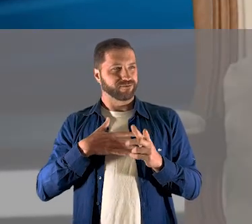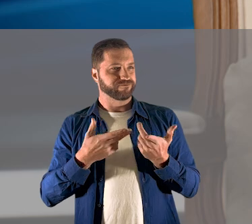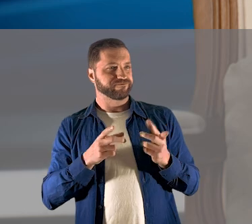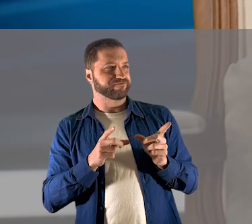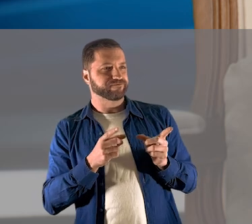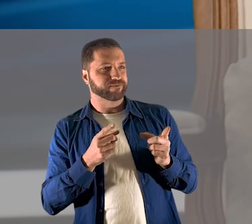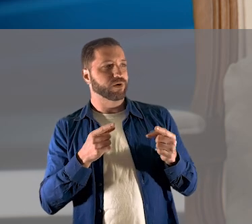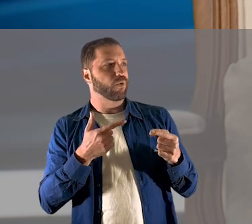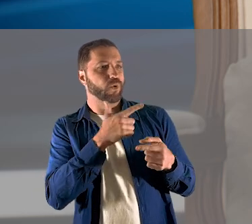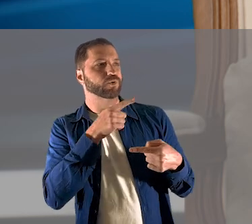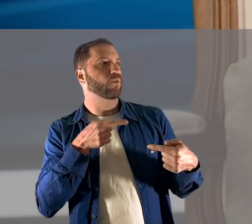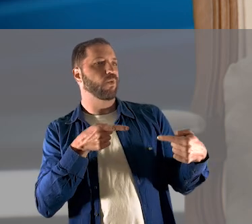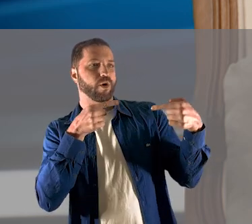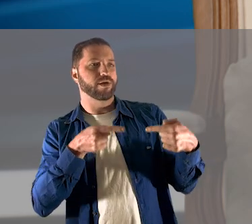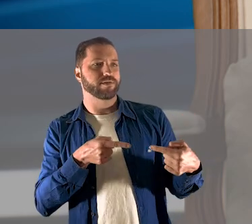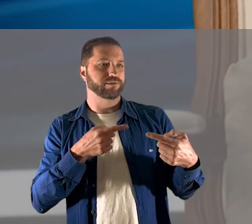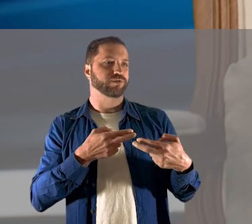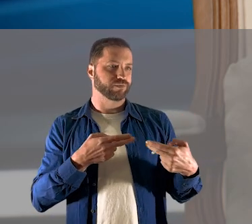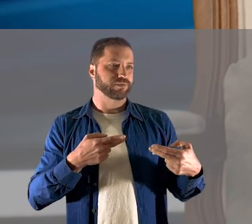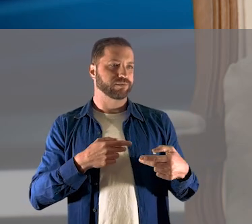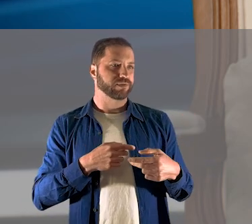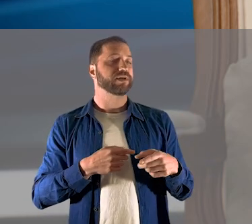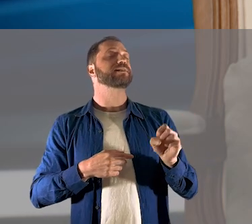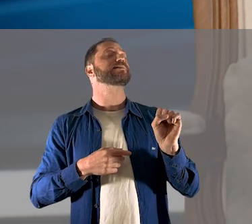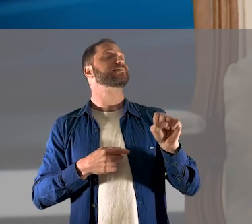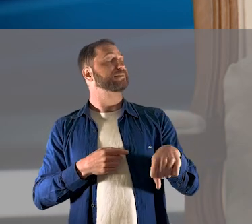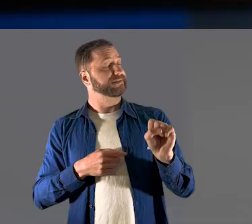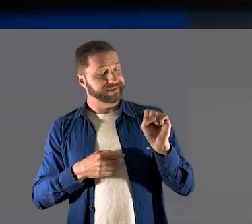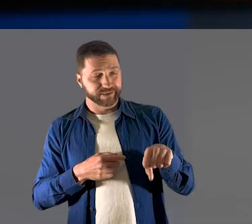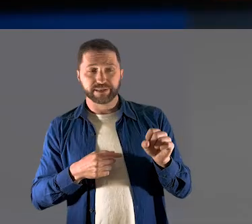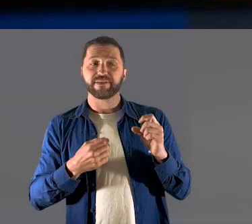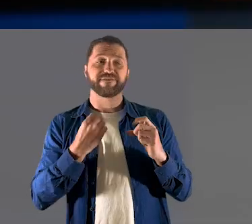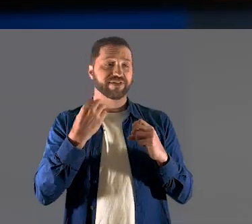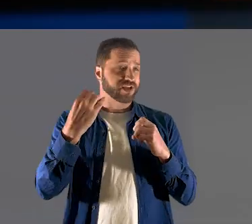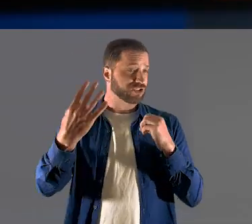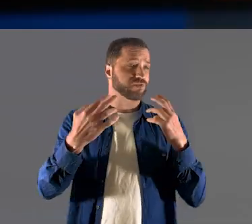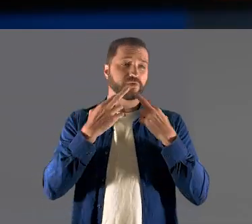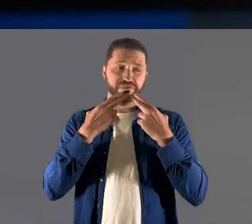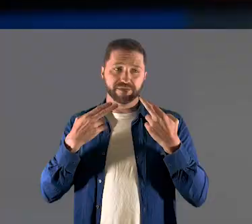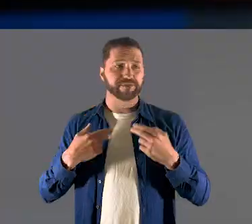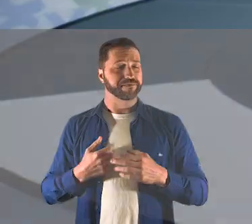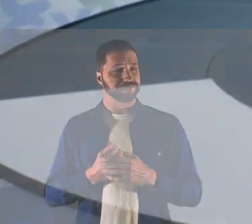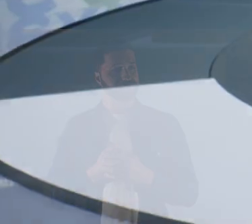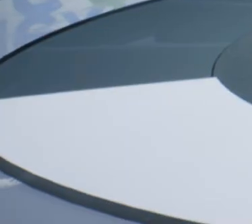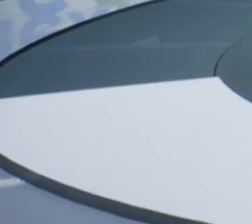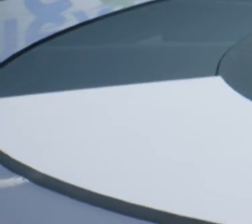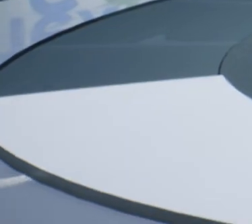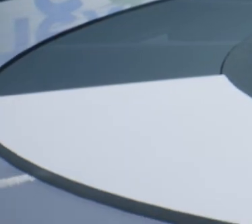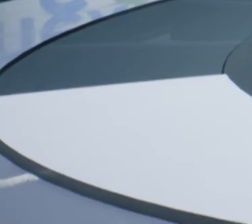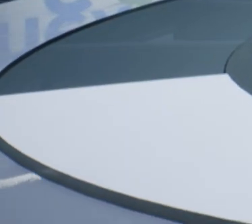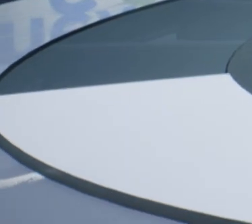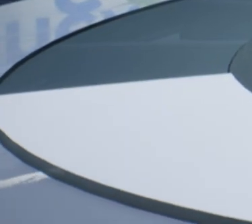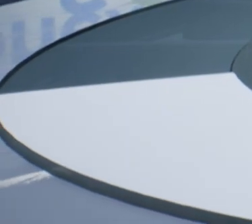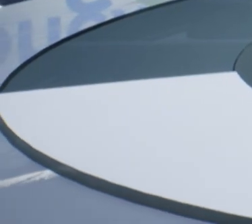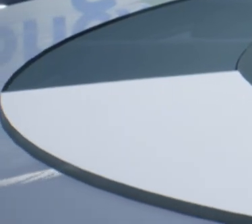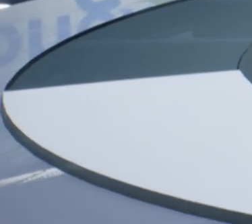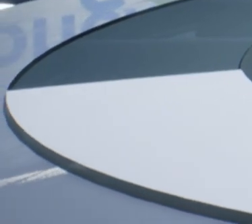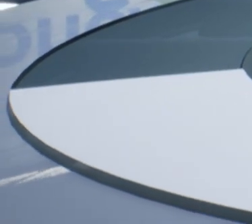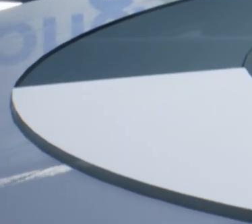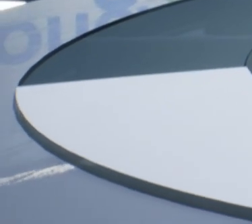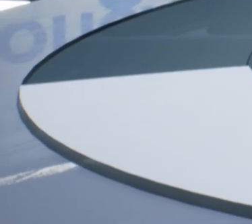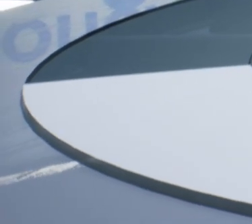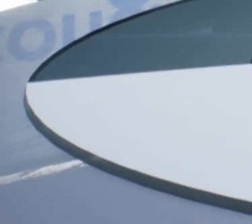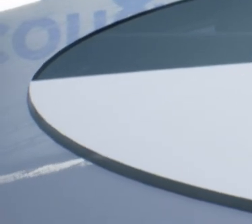competitividade do negócio porque por isso você tá sempre viajando né fazendo novidade E as pessoas